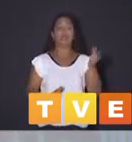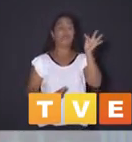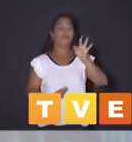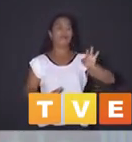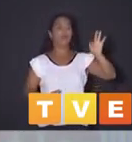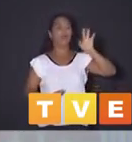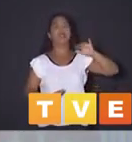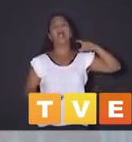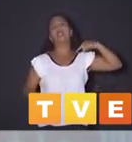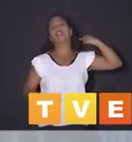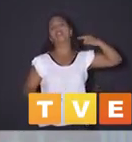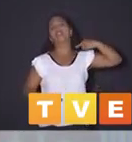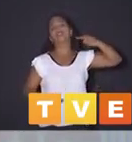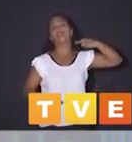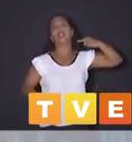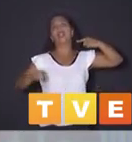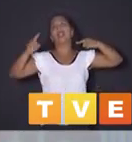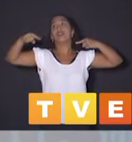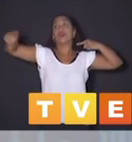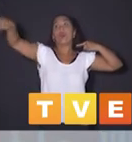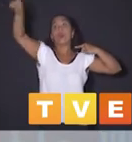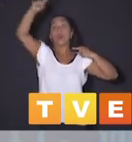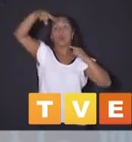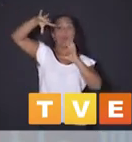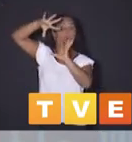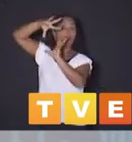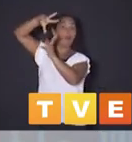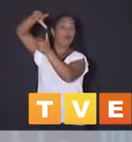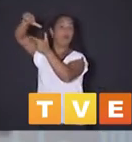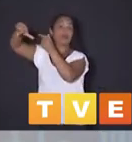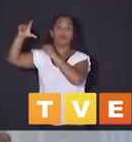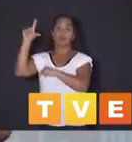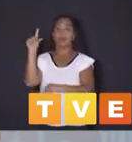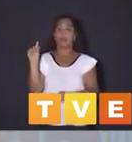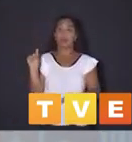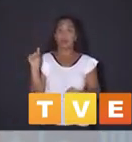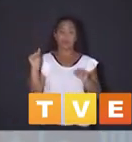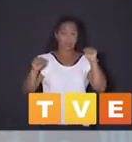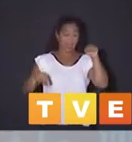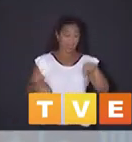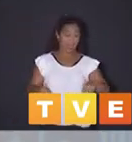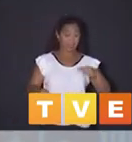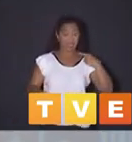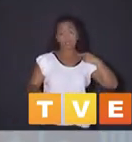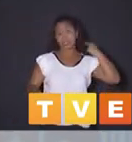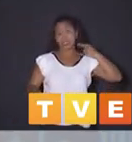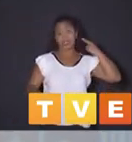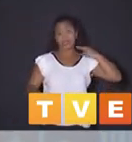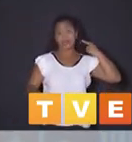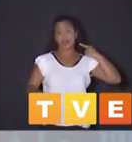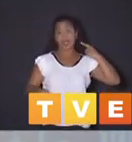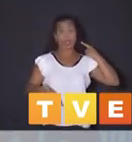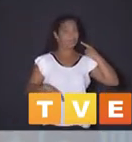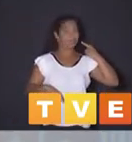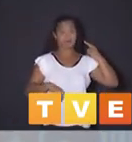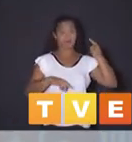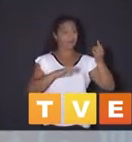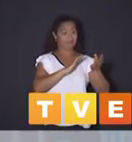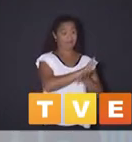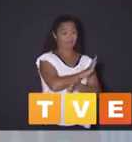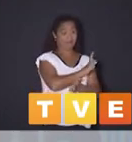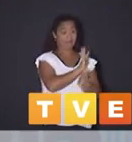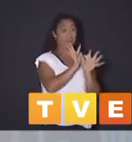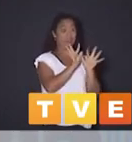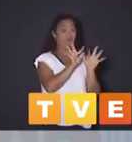que o resto do mundo inteiro somado então não vai mais ter trabalho para advogado assim vai sobrar muito pouco